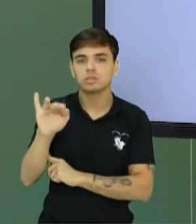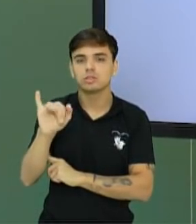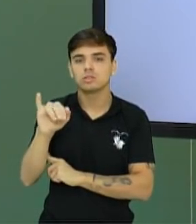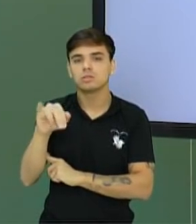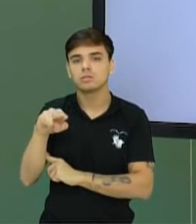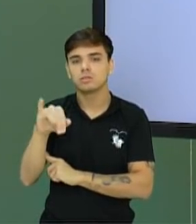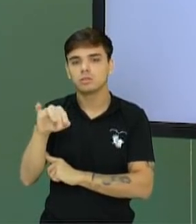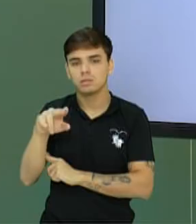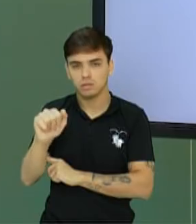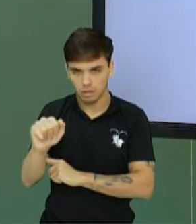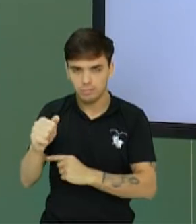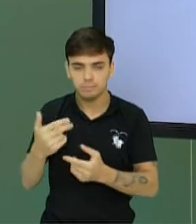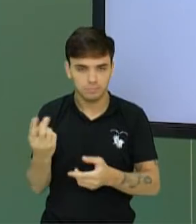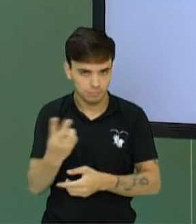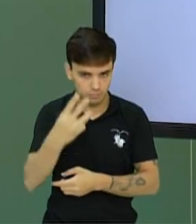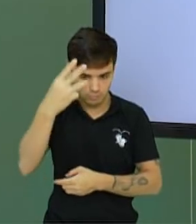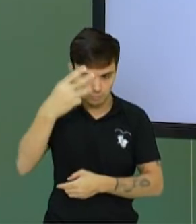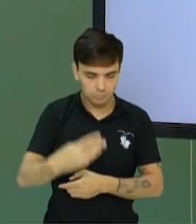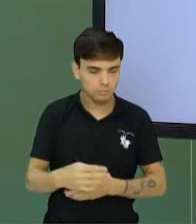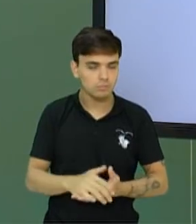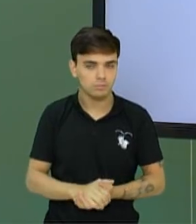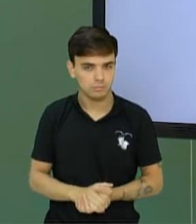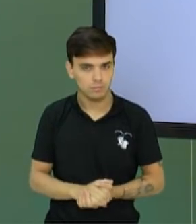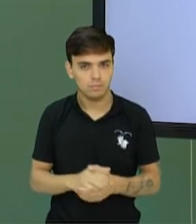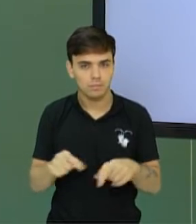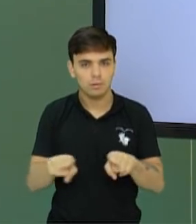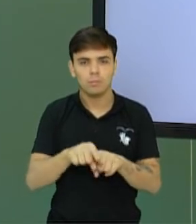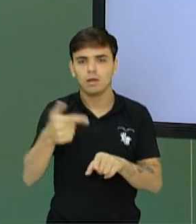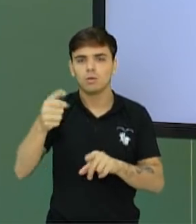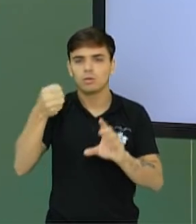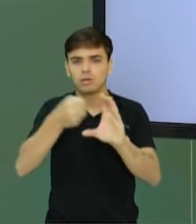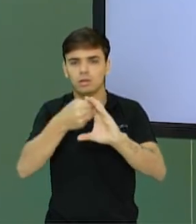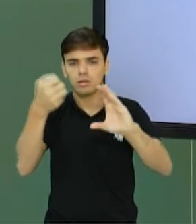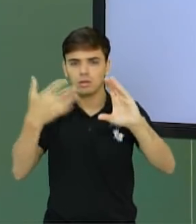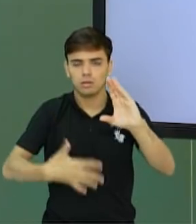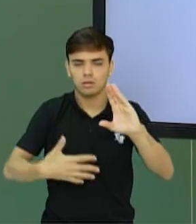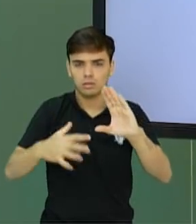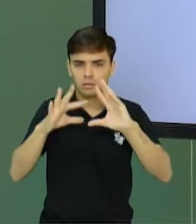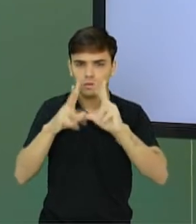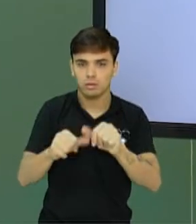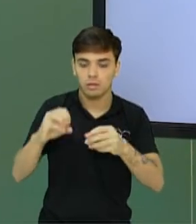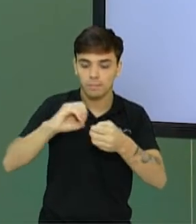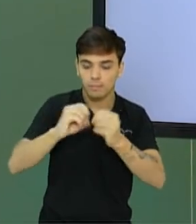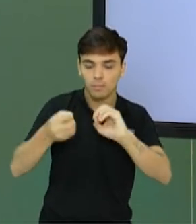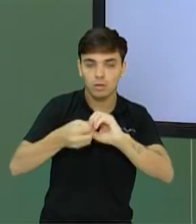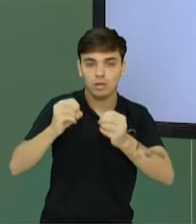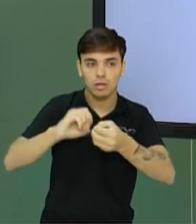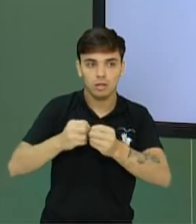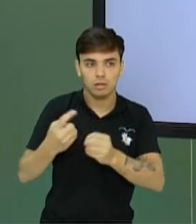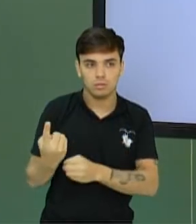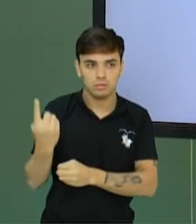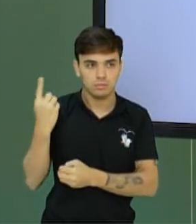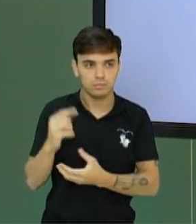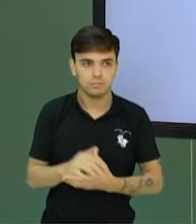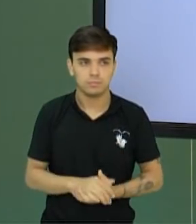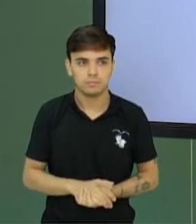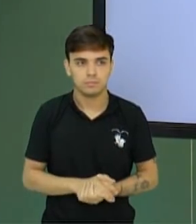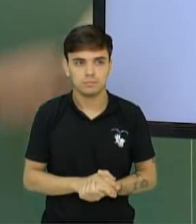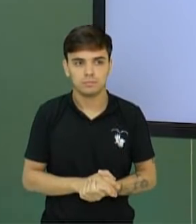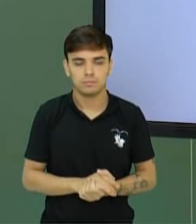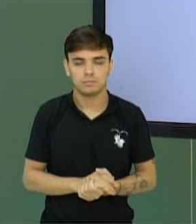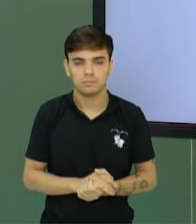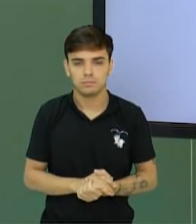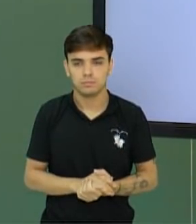Uma outra característica bem importante do DNA é que essa molécula aqui, os